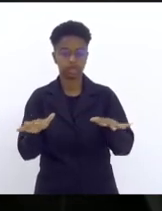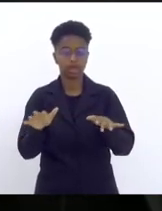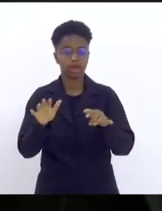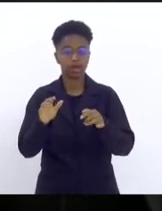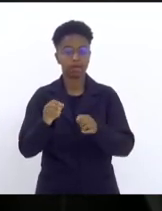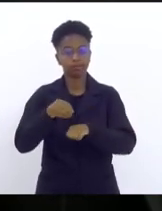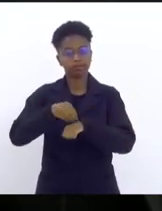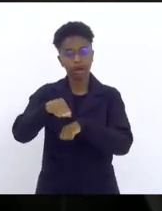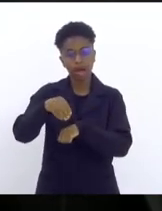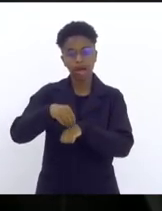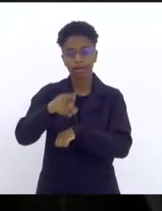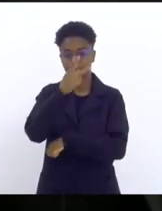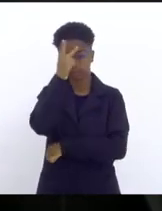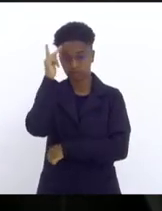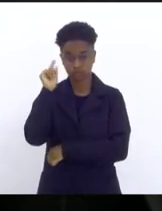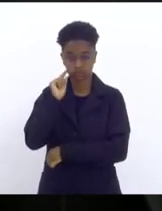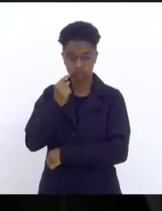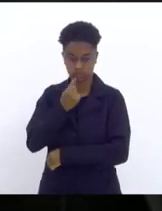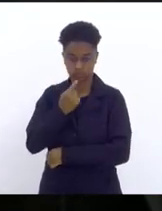deficientes auditivos